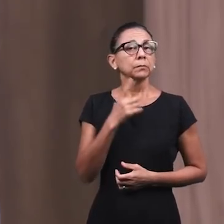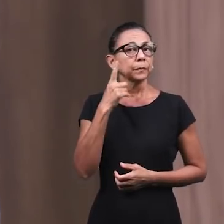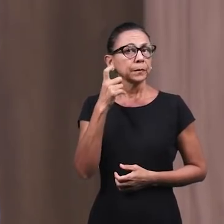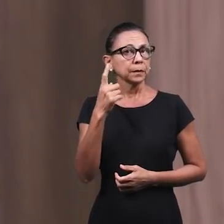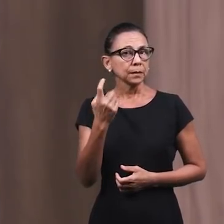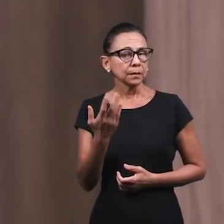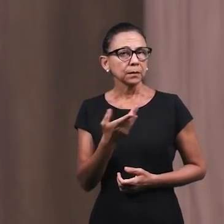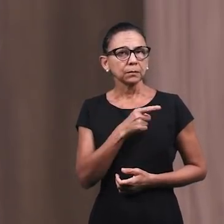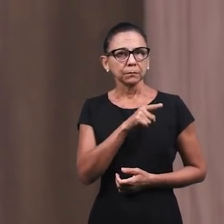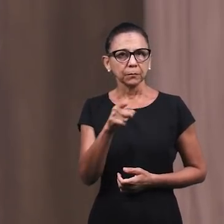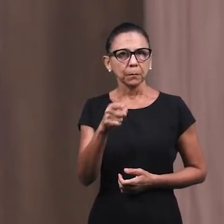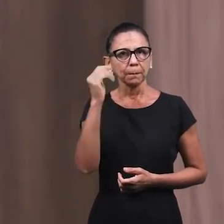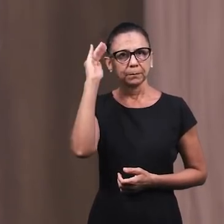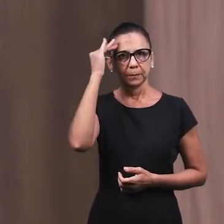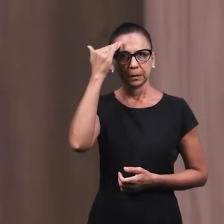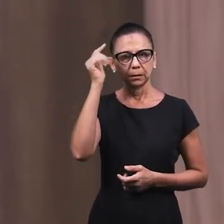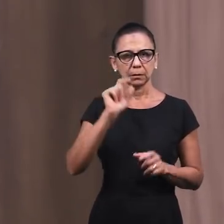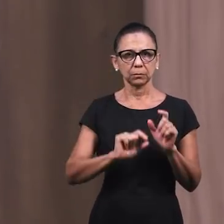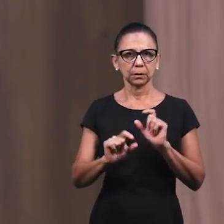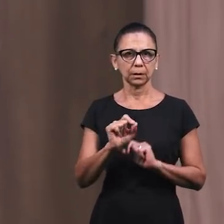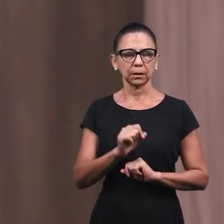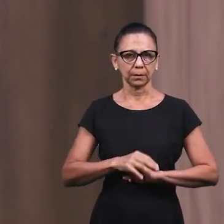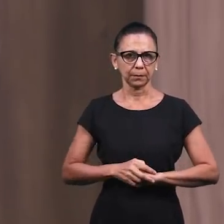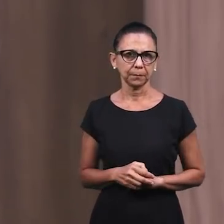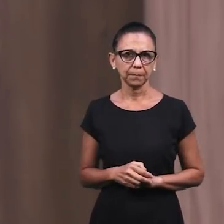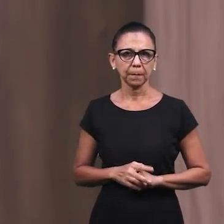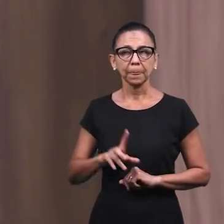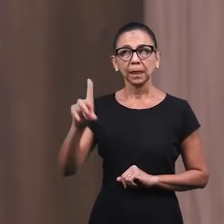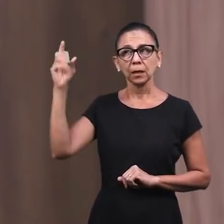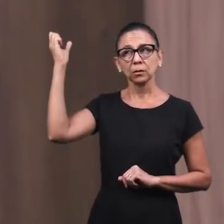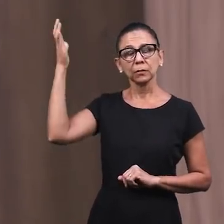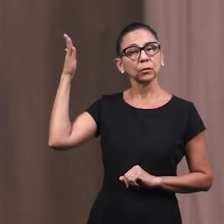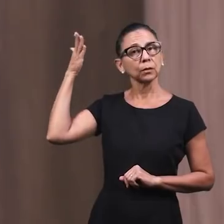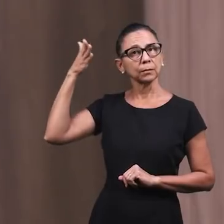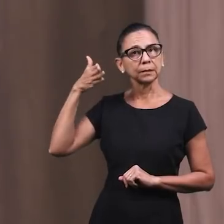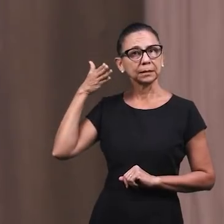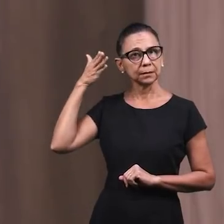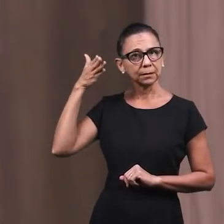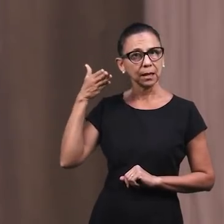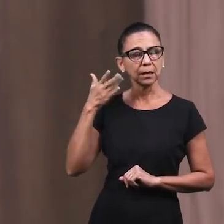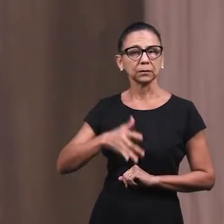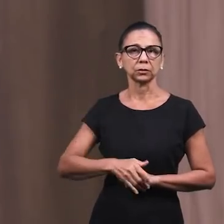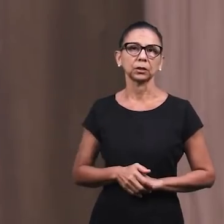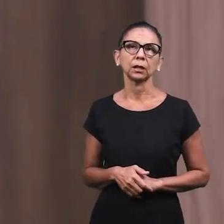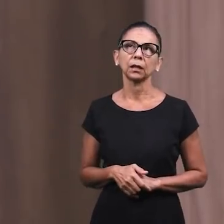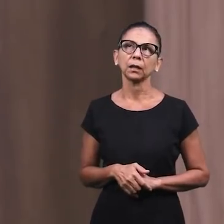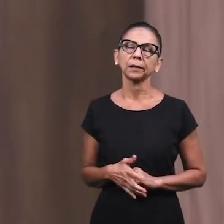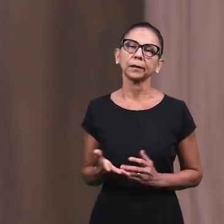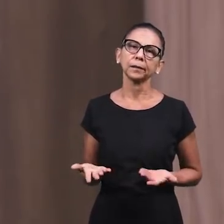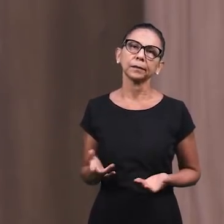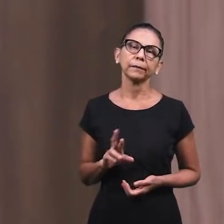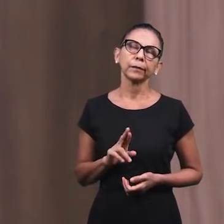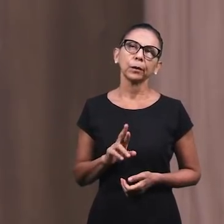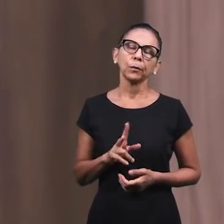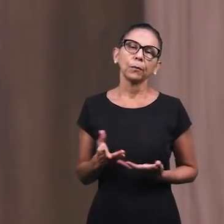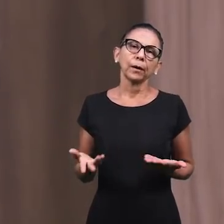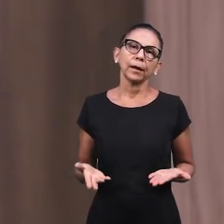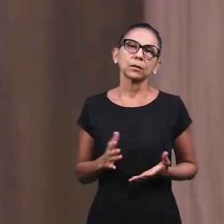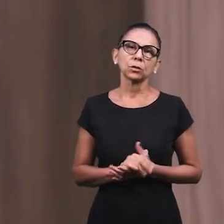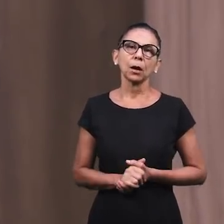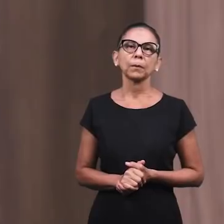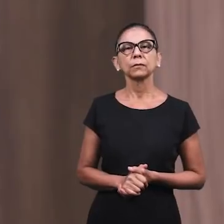é interessante que você entenda uma coisa. A mensagem da parte do Senhor, ela não é para ser